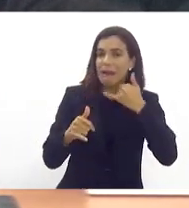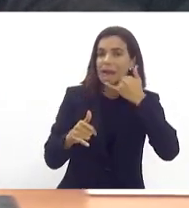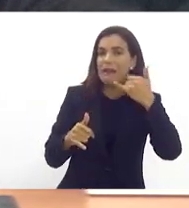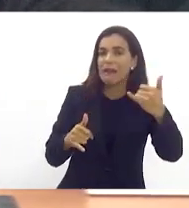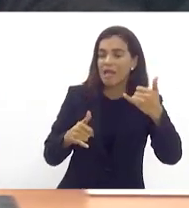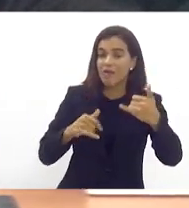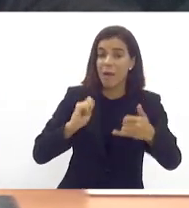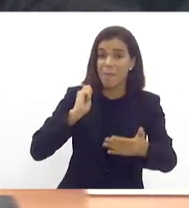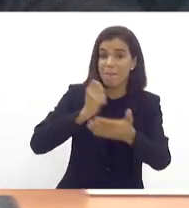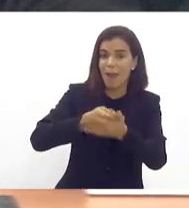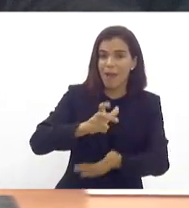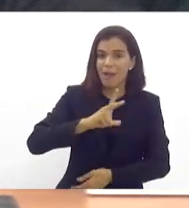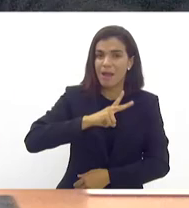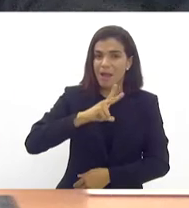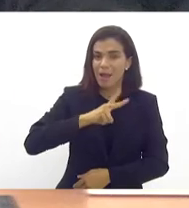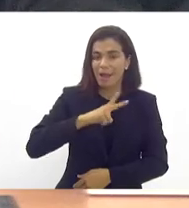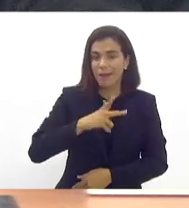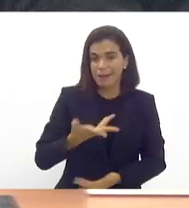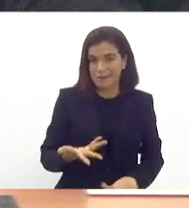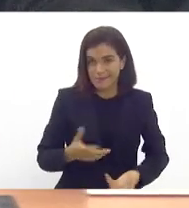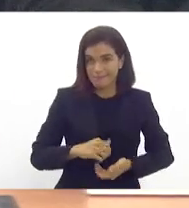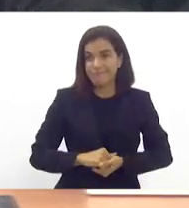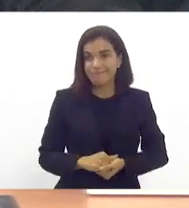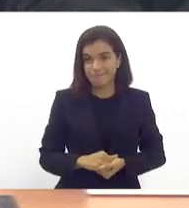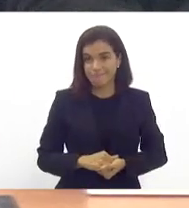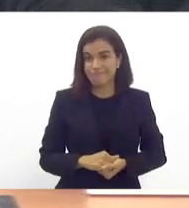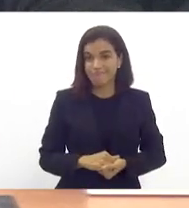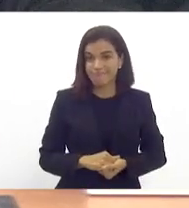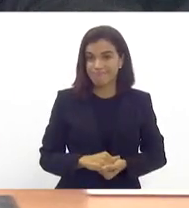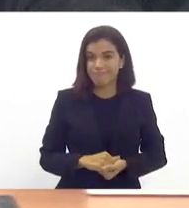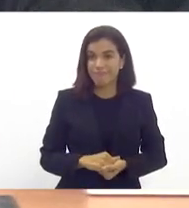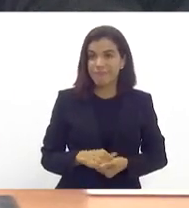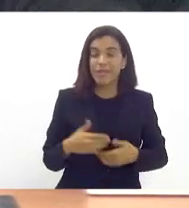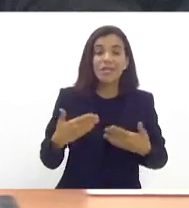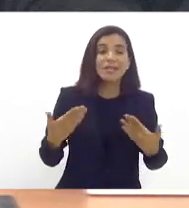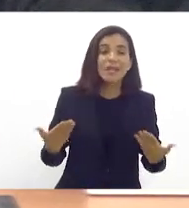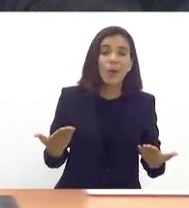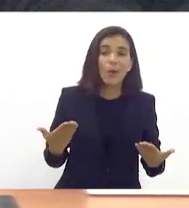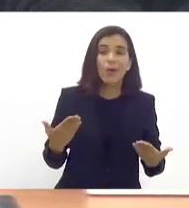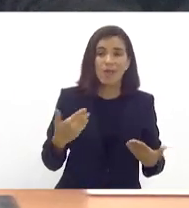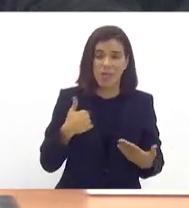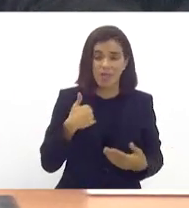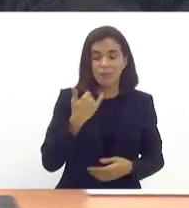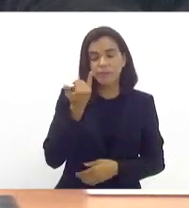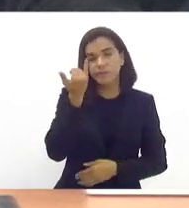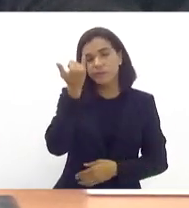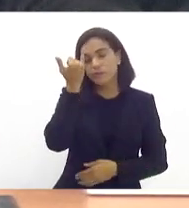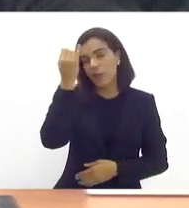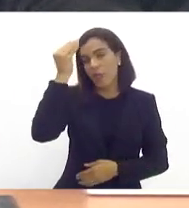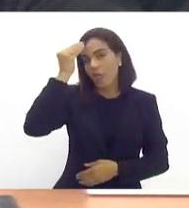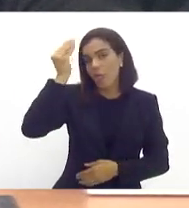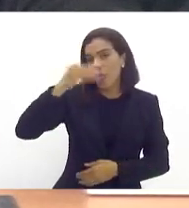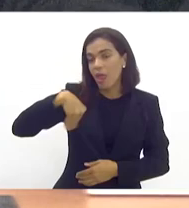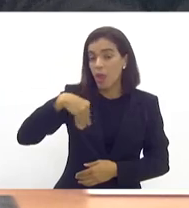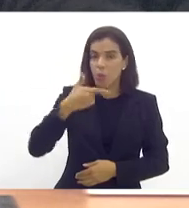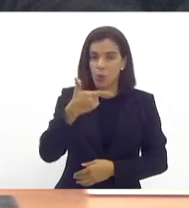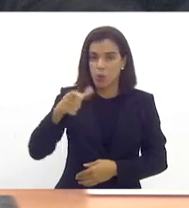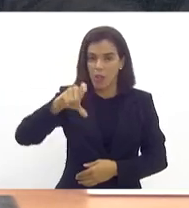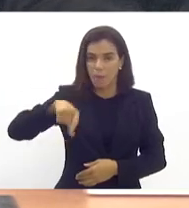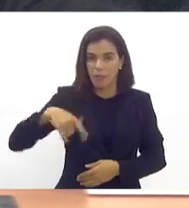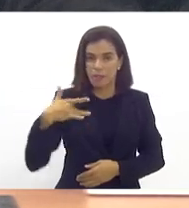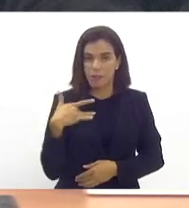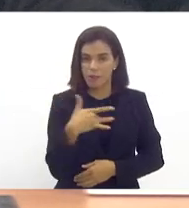vai particular chega lá tem que mostrar o plano primeiro ponto Então nada disso e eu tenho preguiça eu não tenho plano de saúde a médio graças a